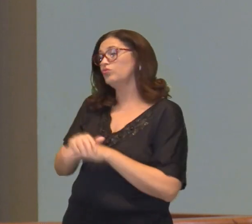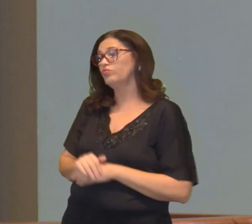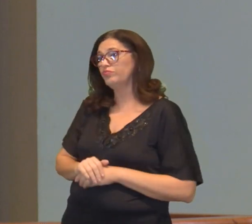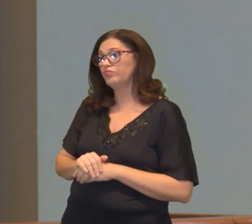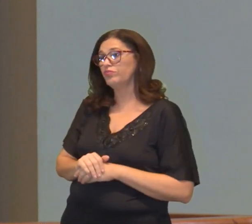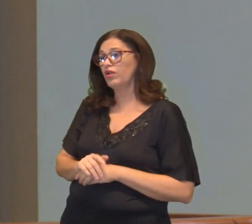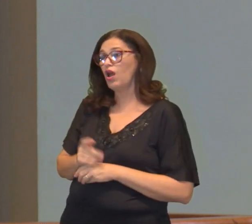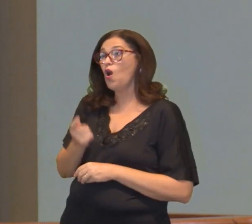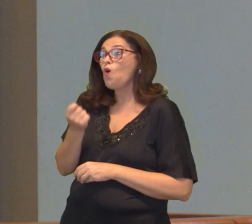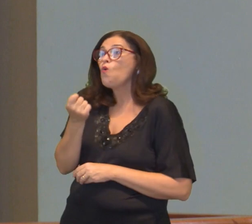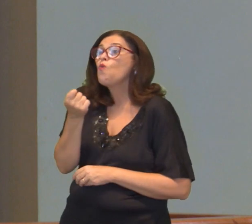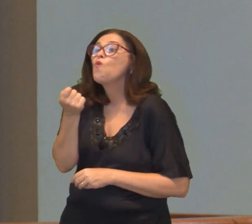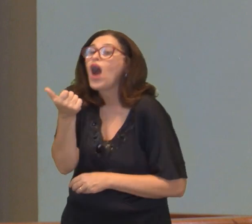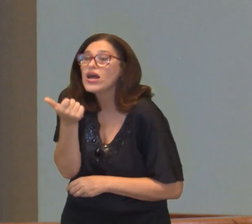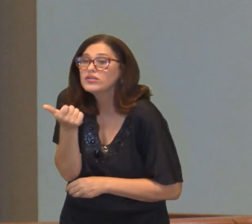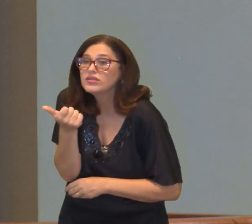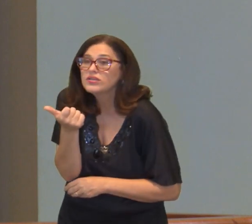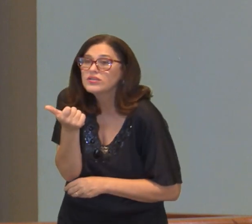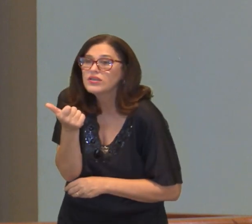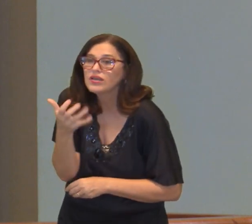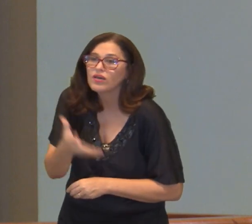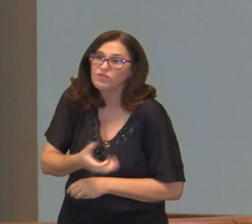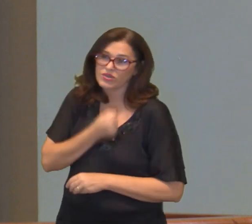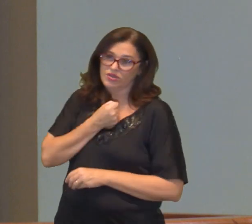ele quase foi salvo.